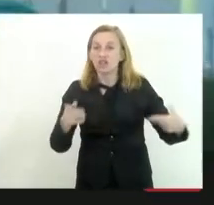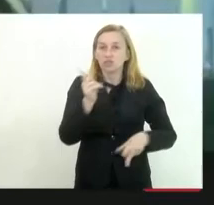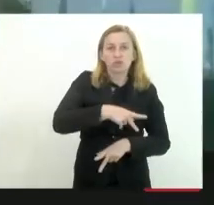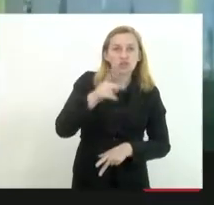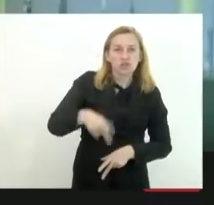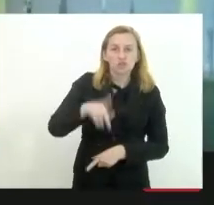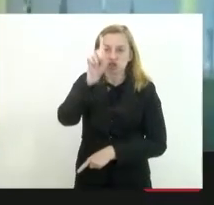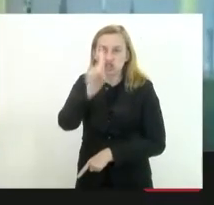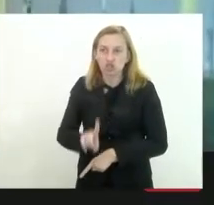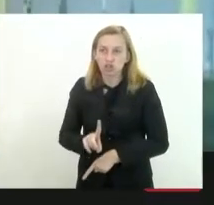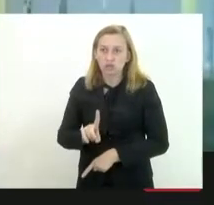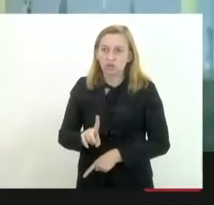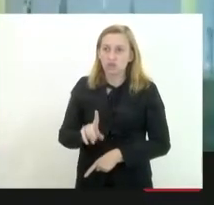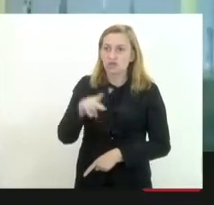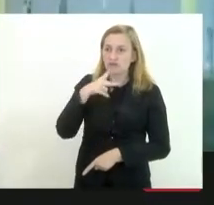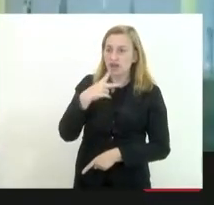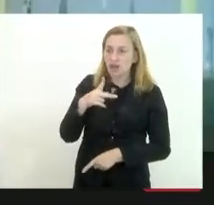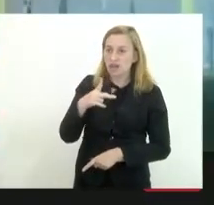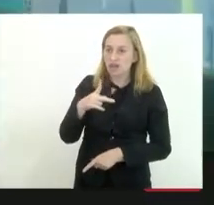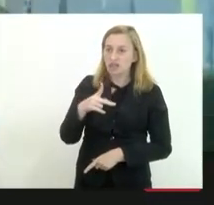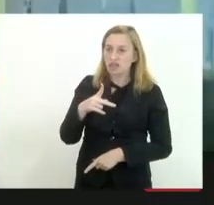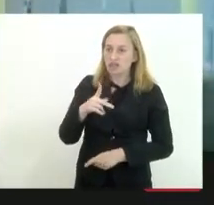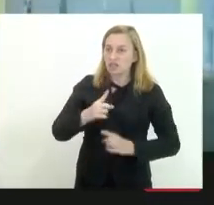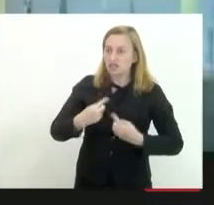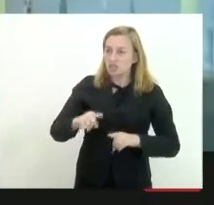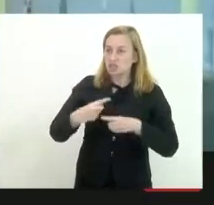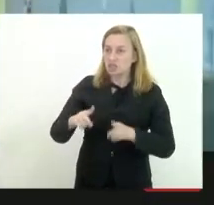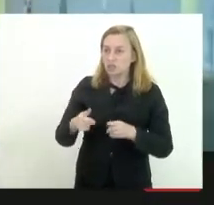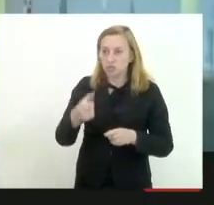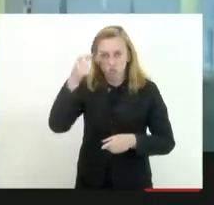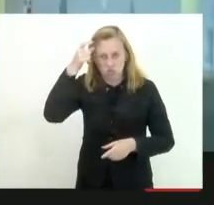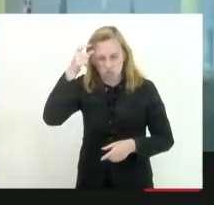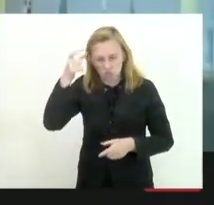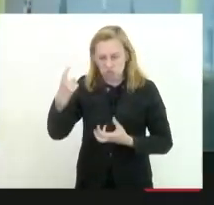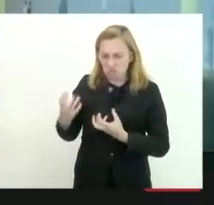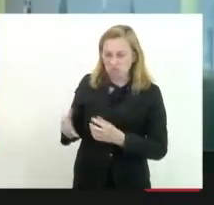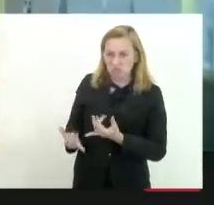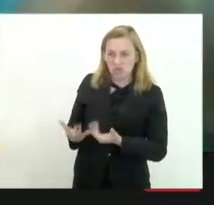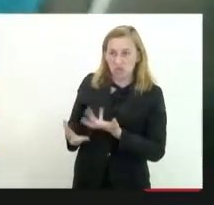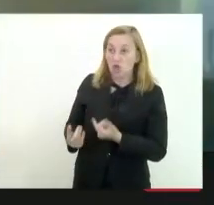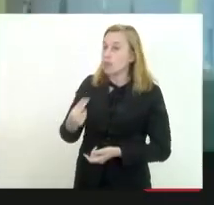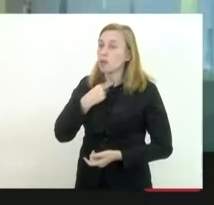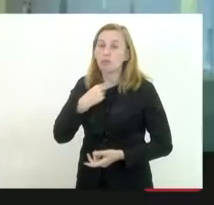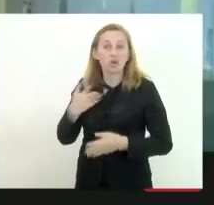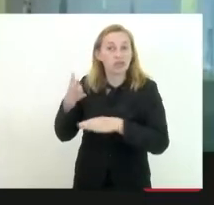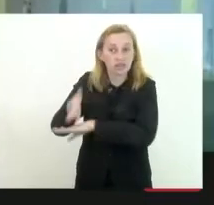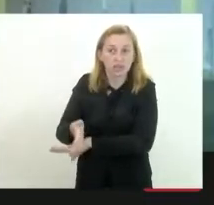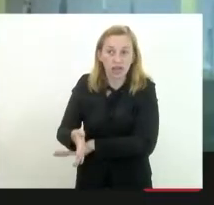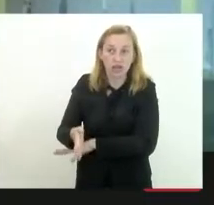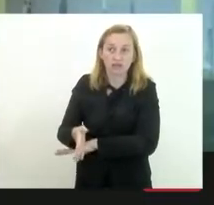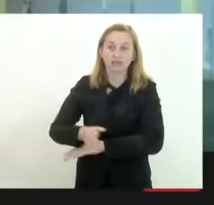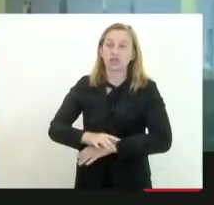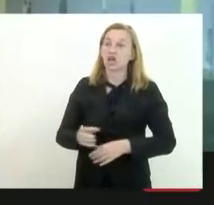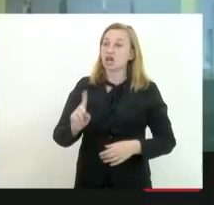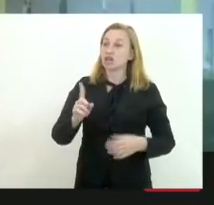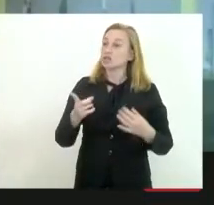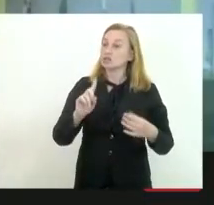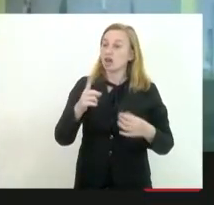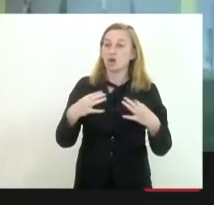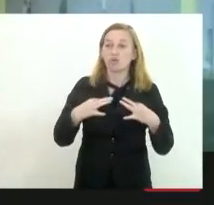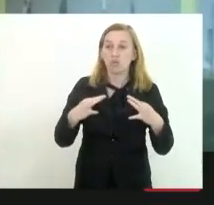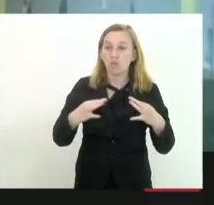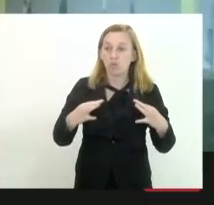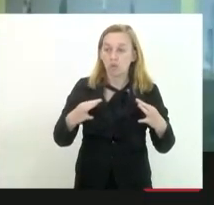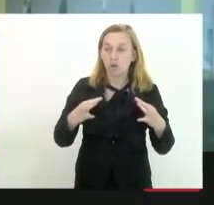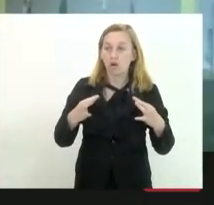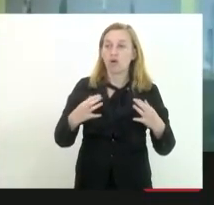diretoras dizem que eles são discípulos do demônio e ali eles não podem entrar. Quando? Dizendo que não estão com uniforme. Quando a gente vê